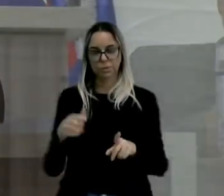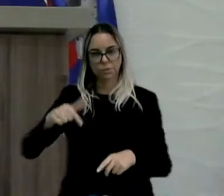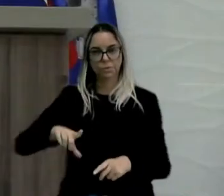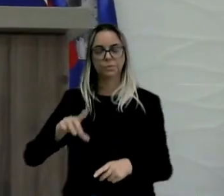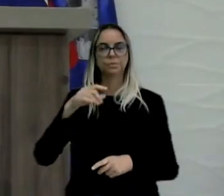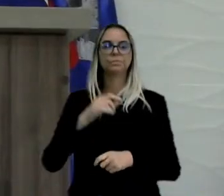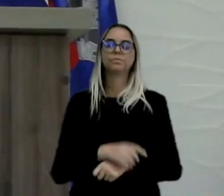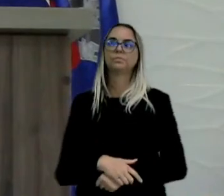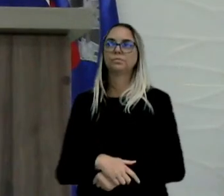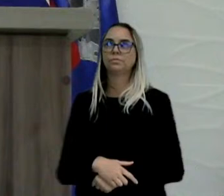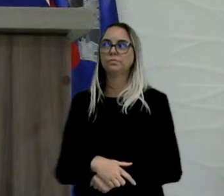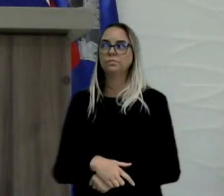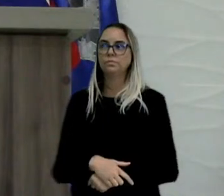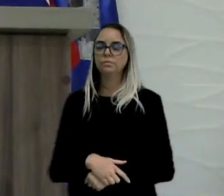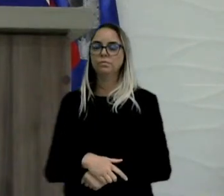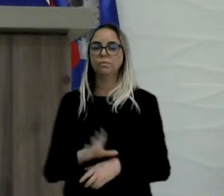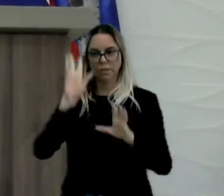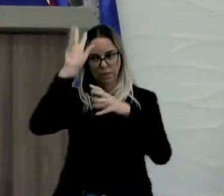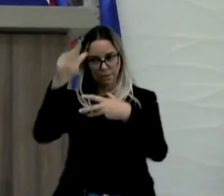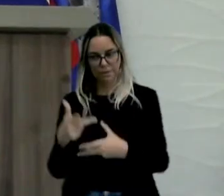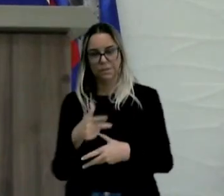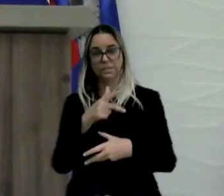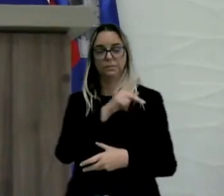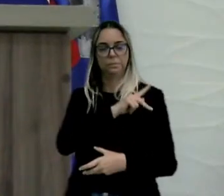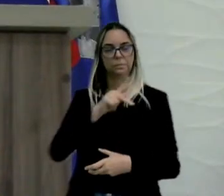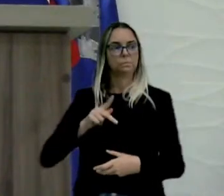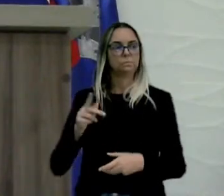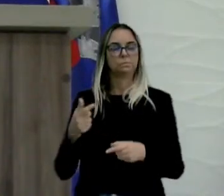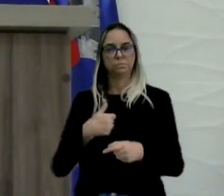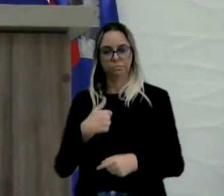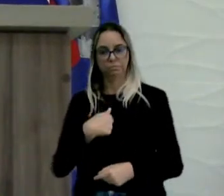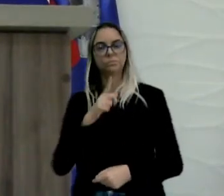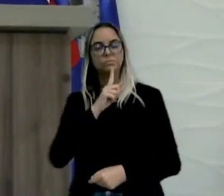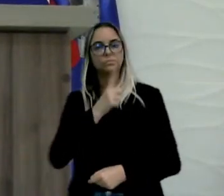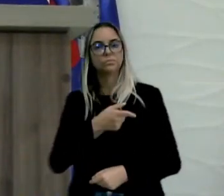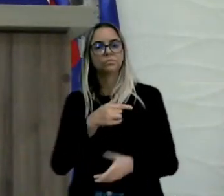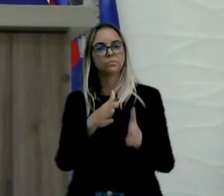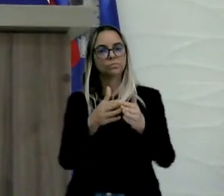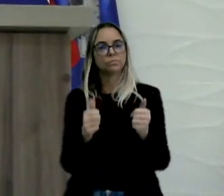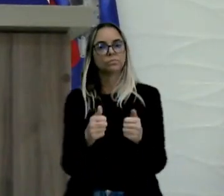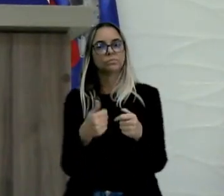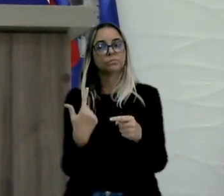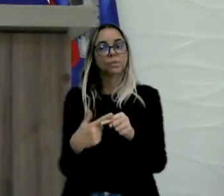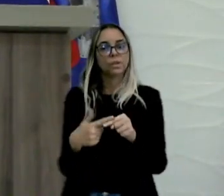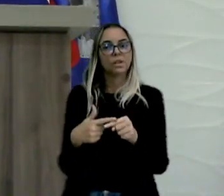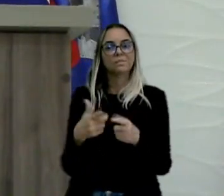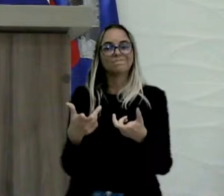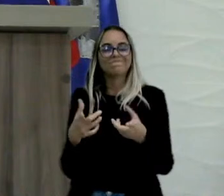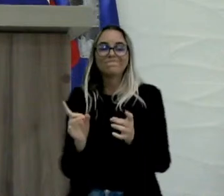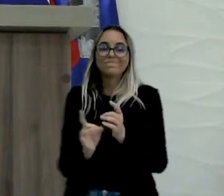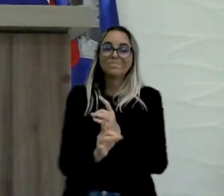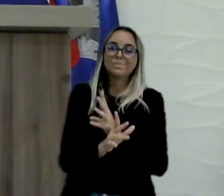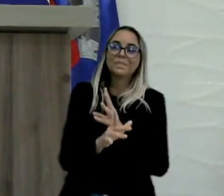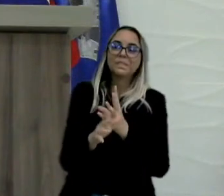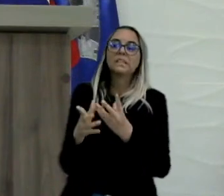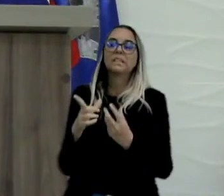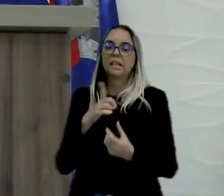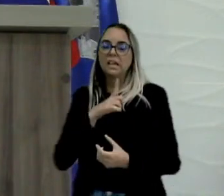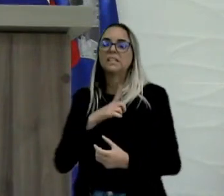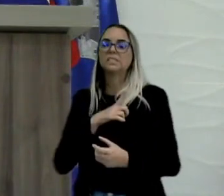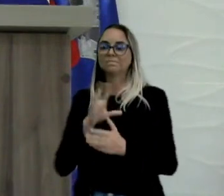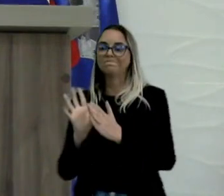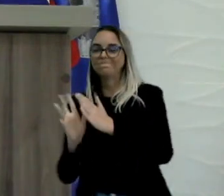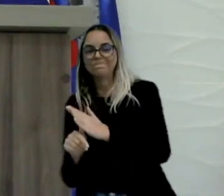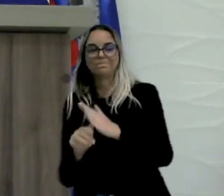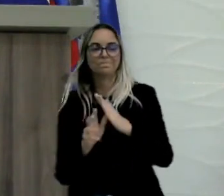indica senhor presidente essa indicação que coloquei solicitando que realmente ultimamente está tendo muito assalto na